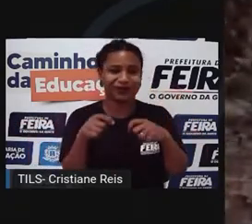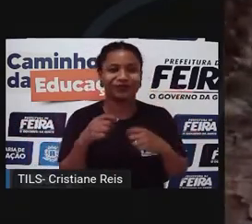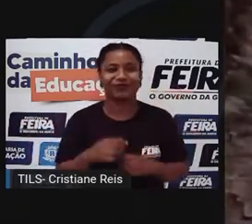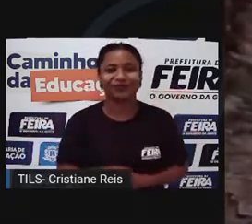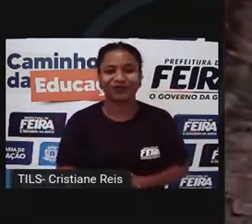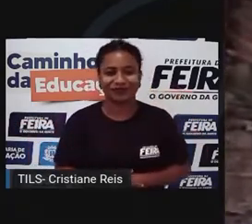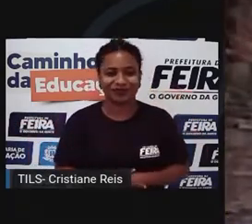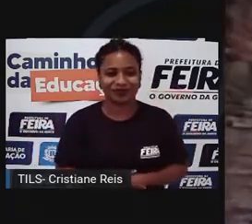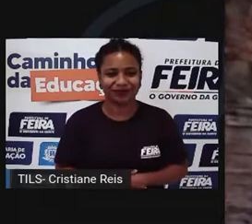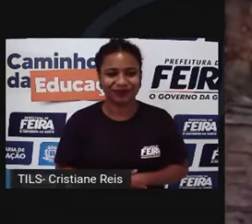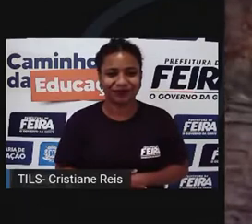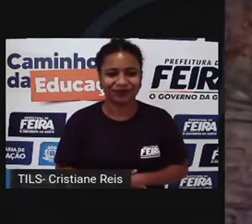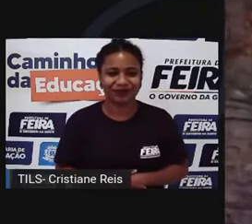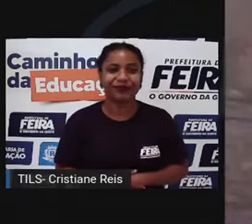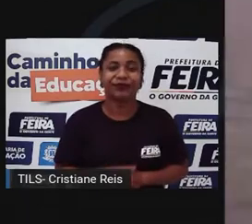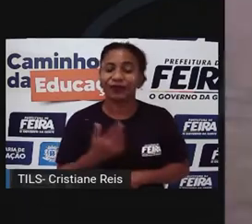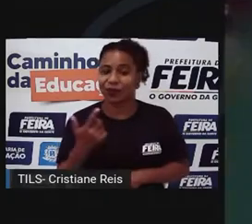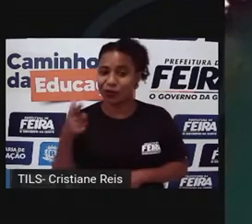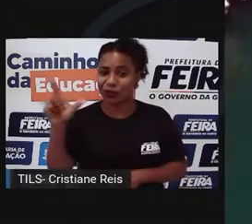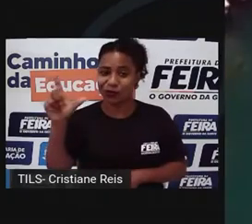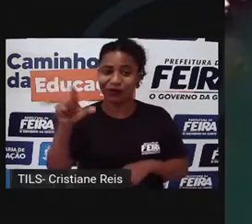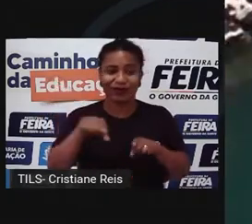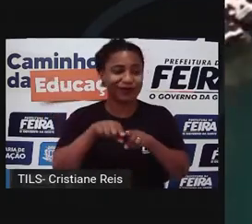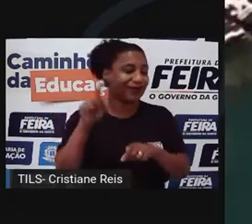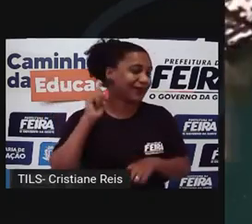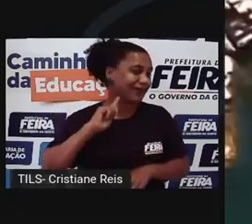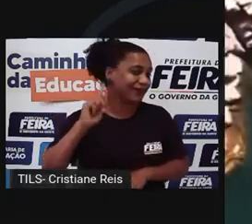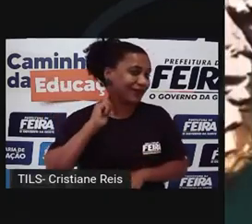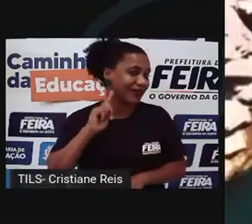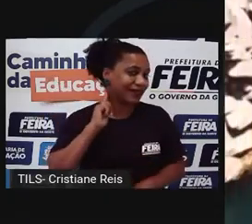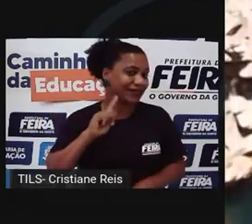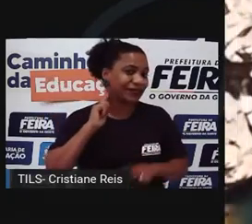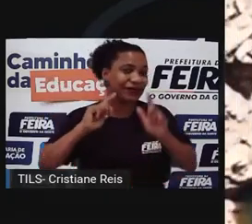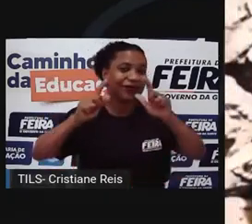Mais um lugar incrível, Capitólio, em Minas Gerais.